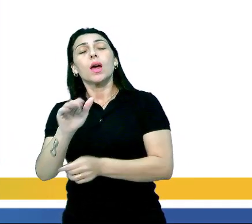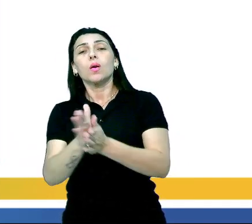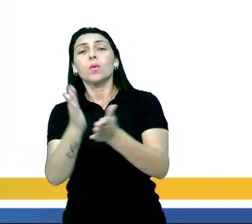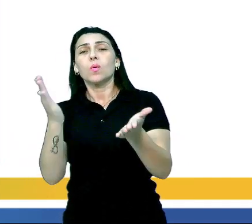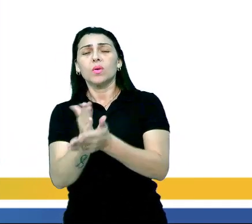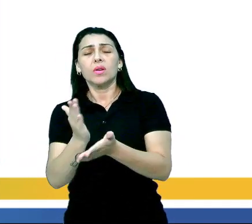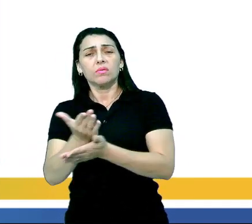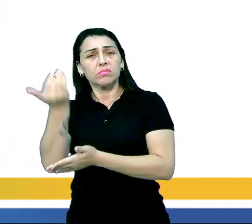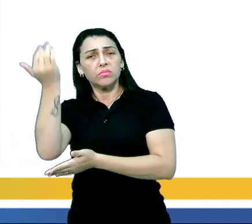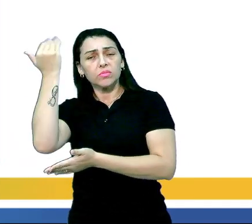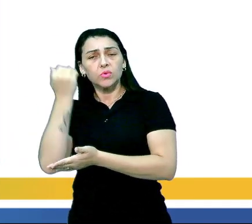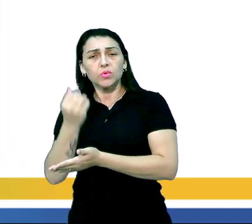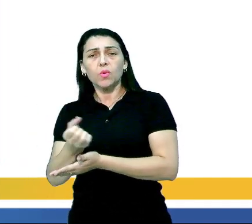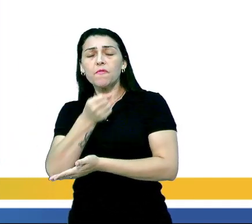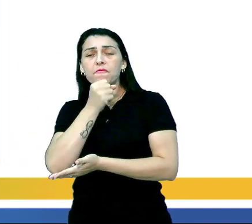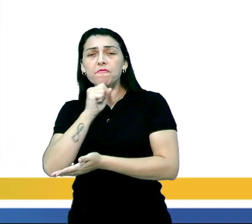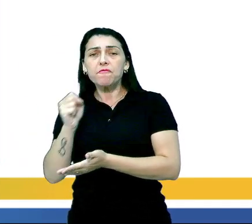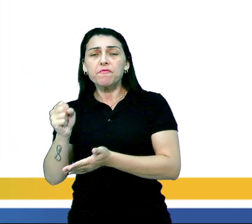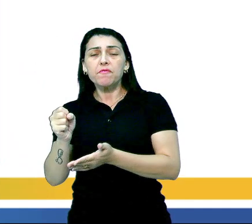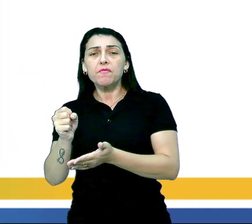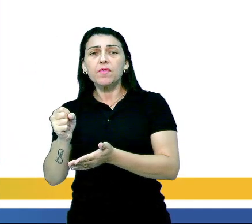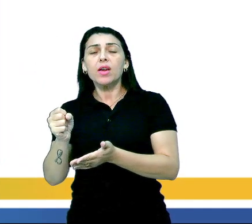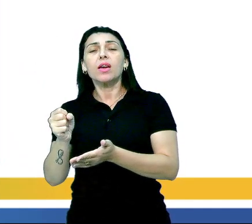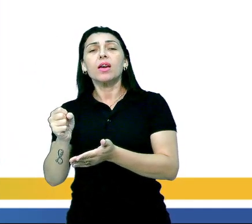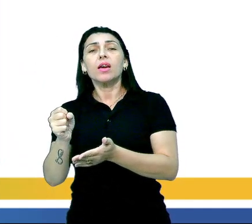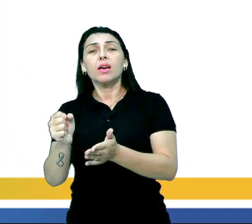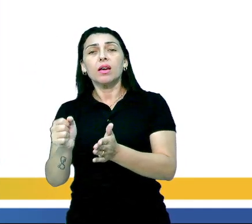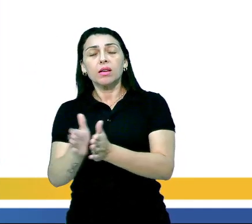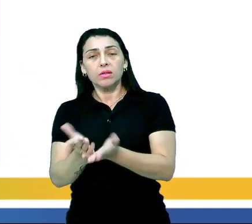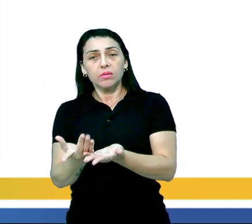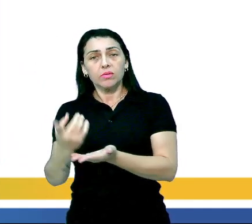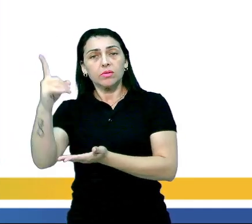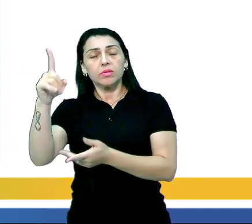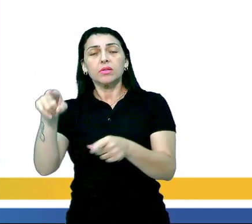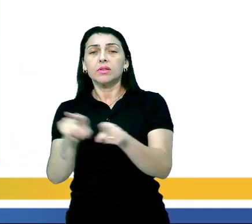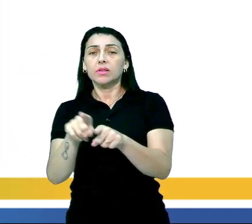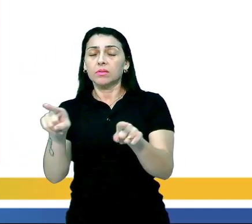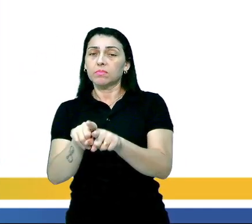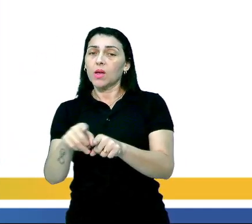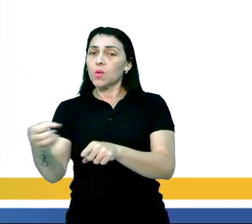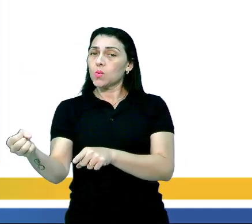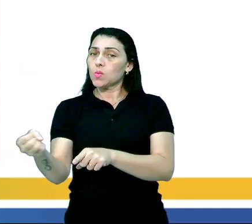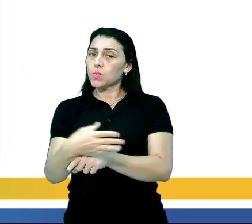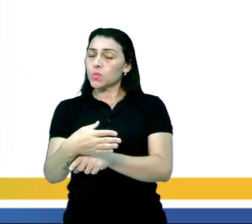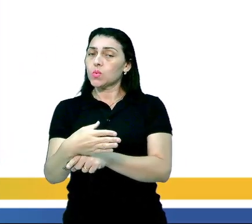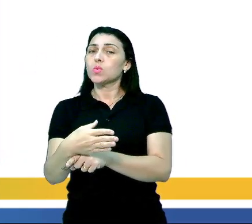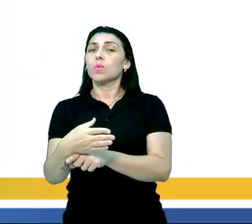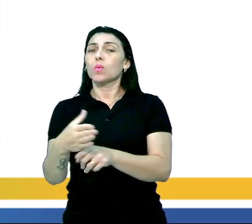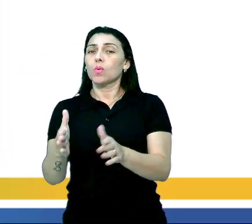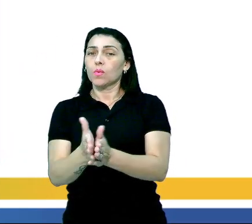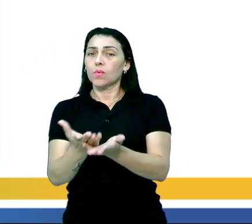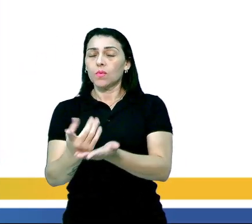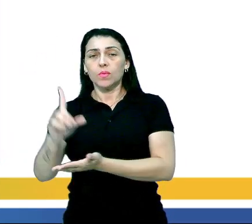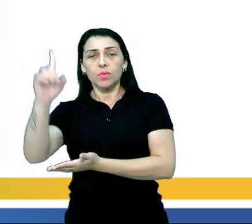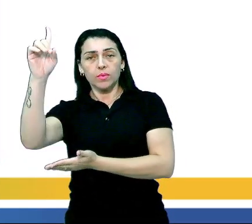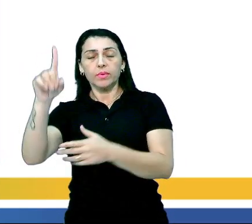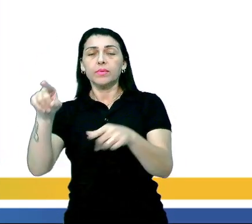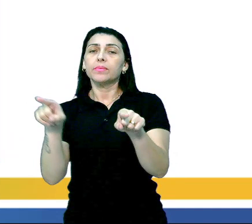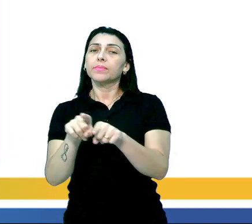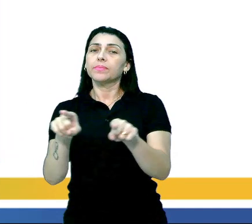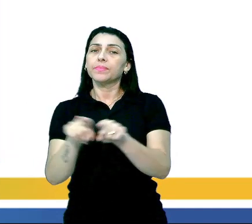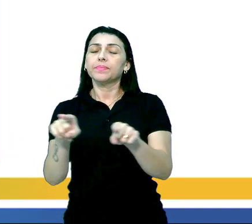do Antigo Testamento. E no cristianismo a gente tem o Novo Testamento que, de certa